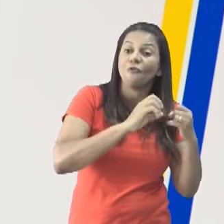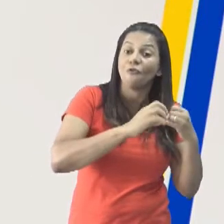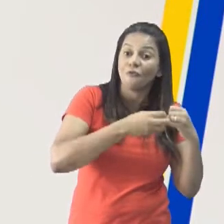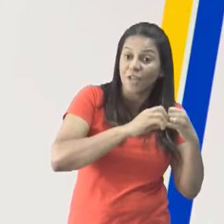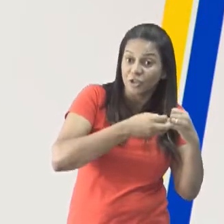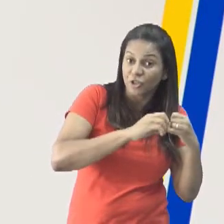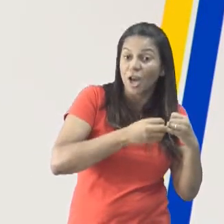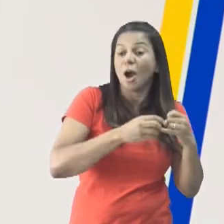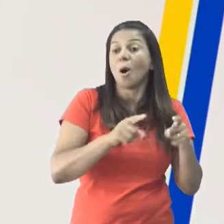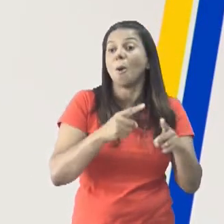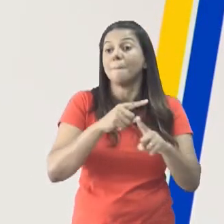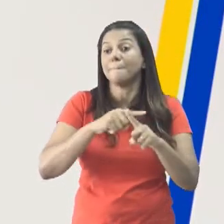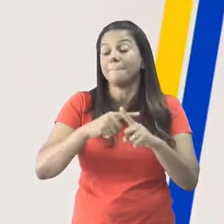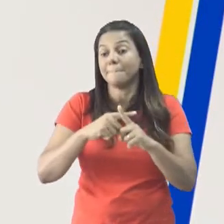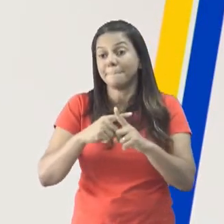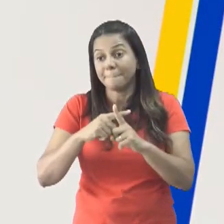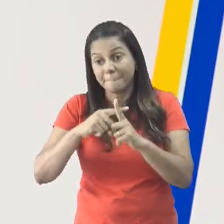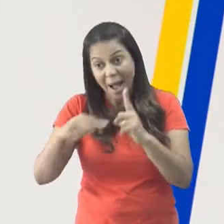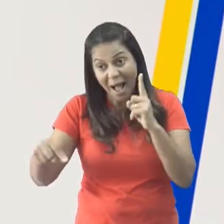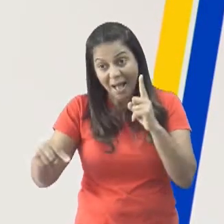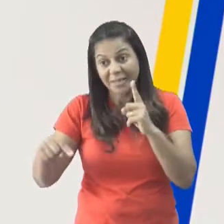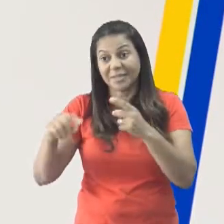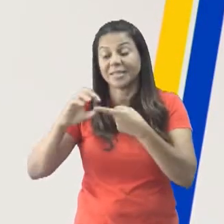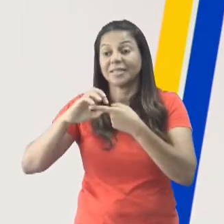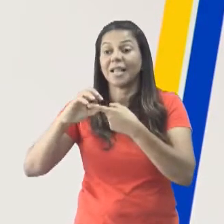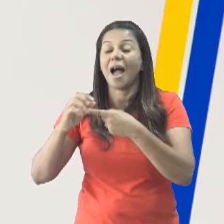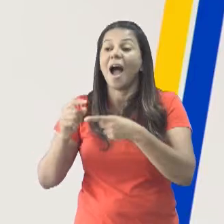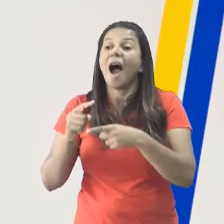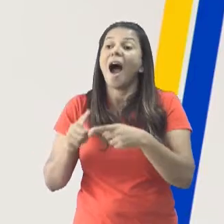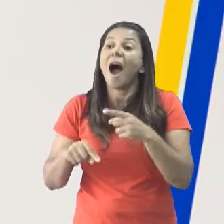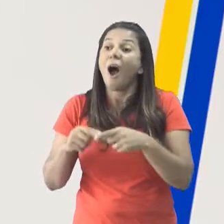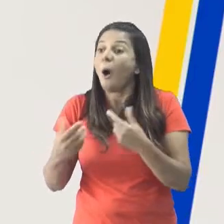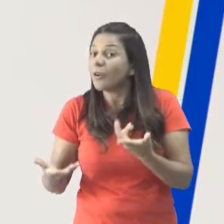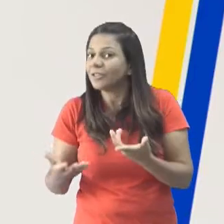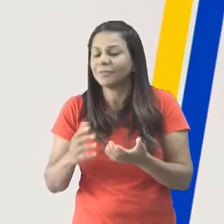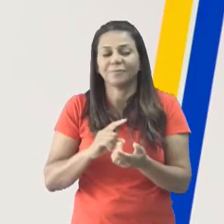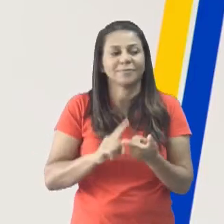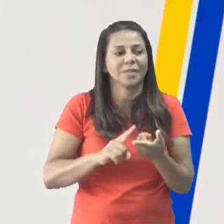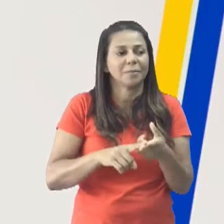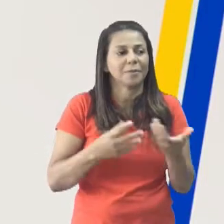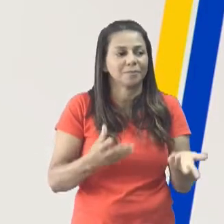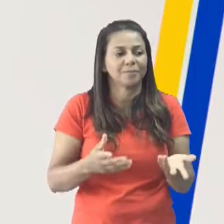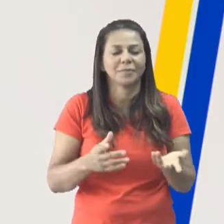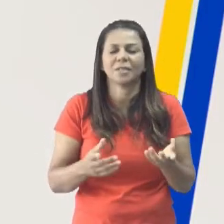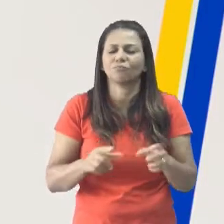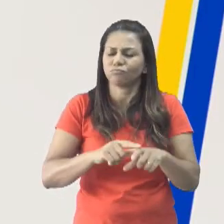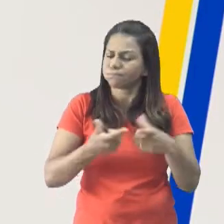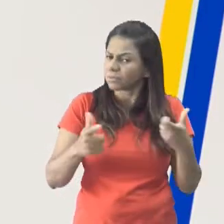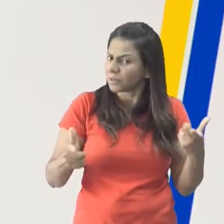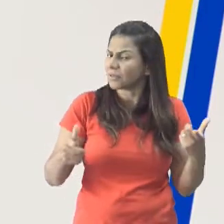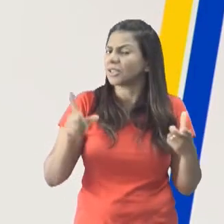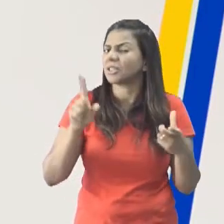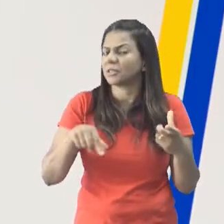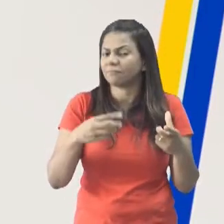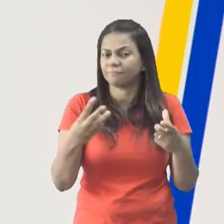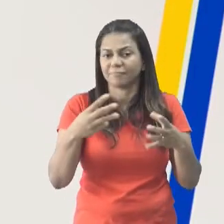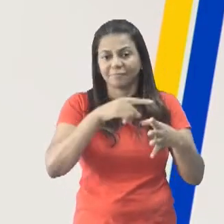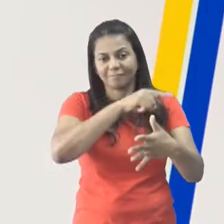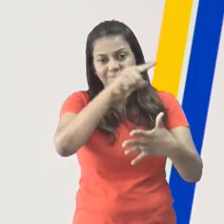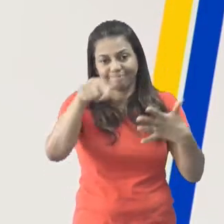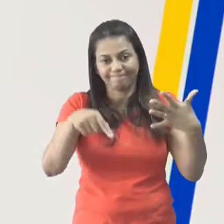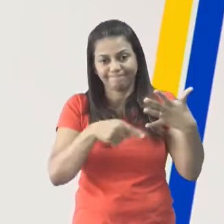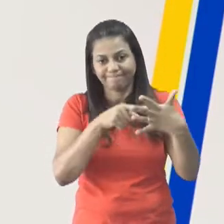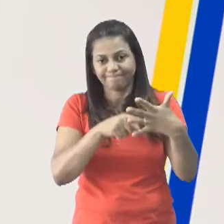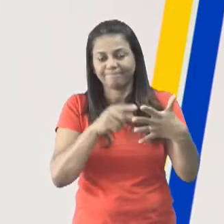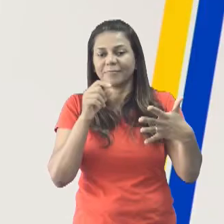E intensidade, você está a mais linda de todas, eu estou intensificando. Então, nessas cinco situações aí, a